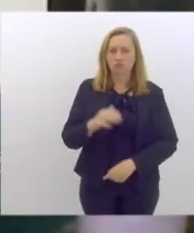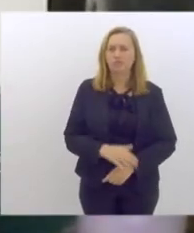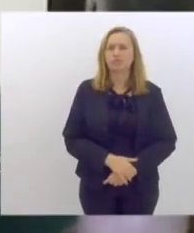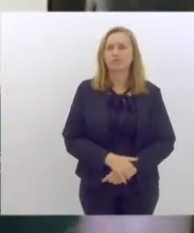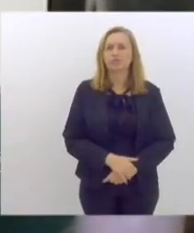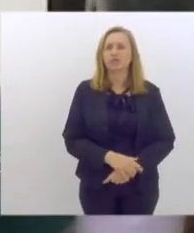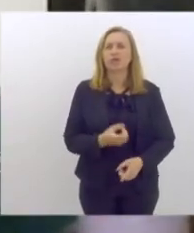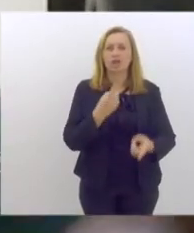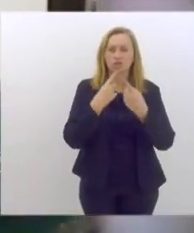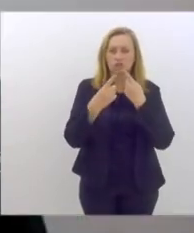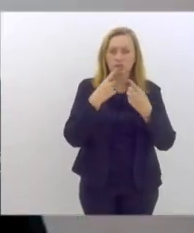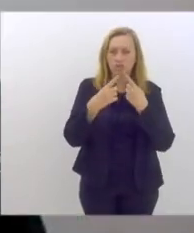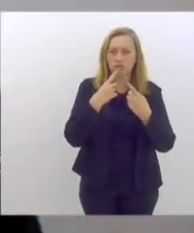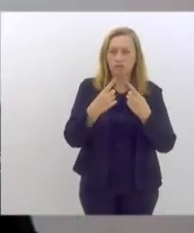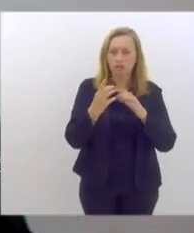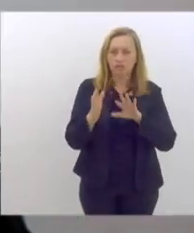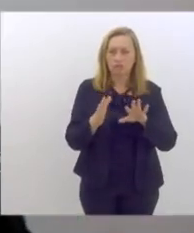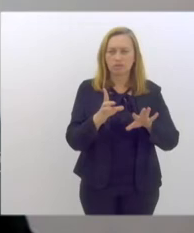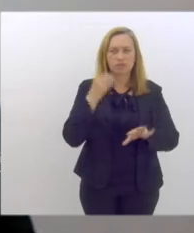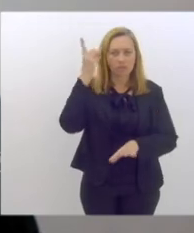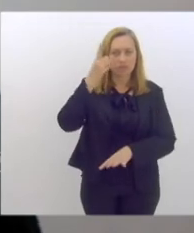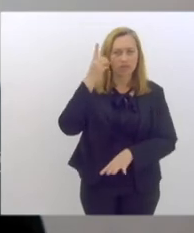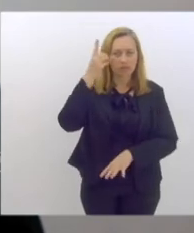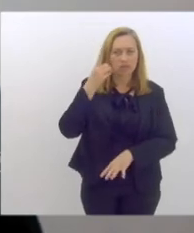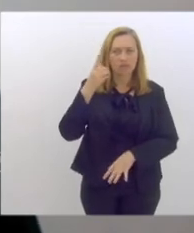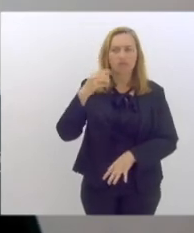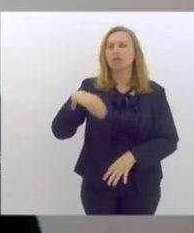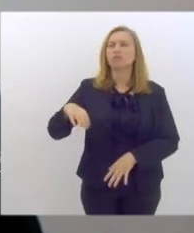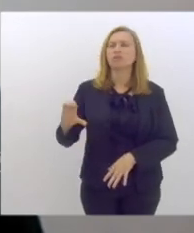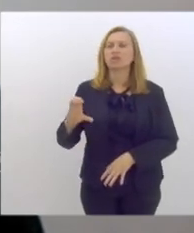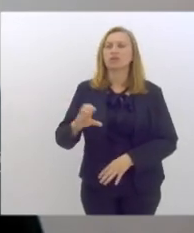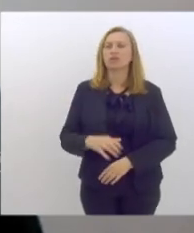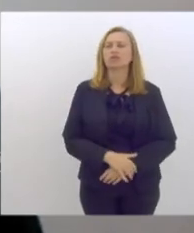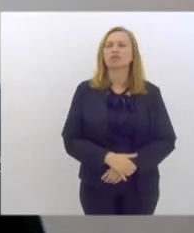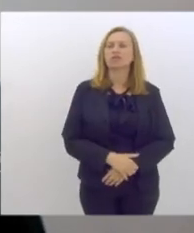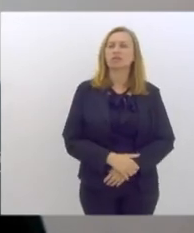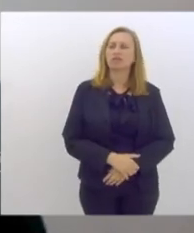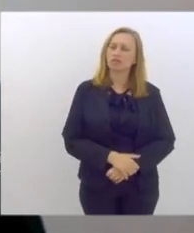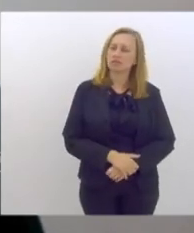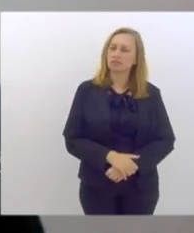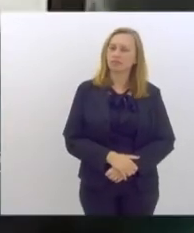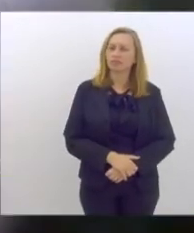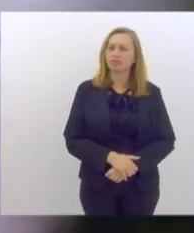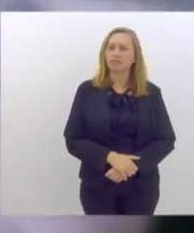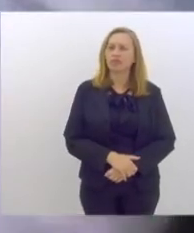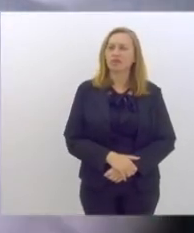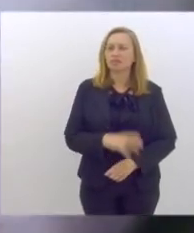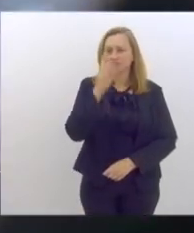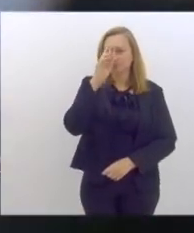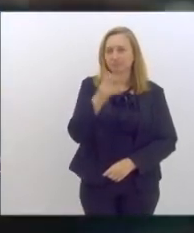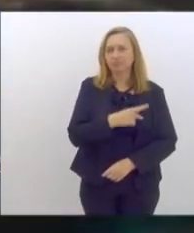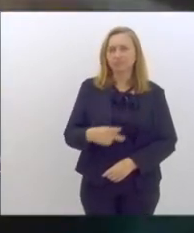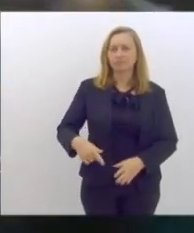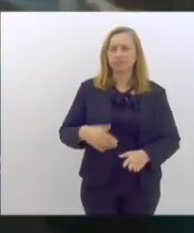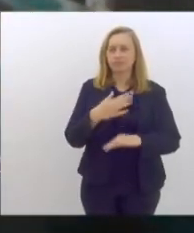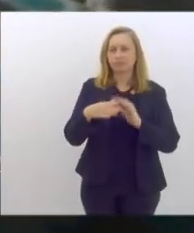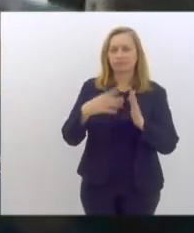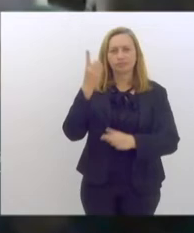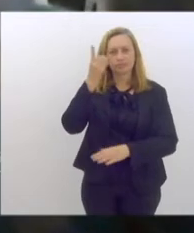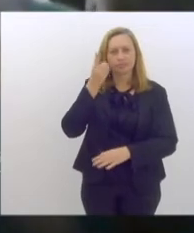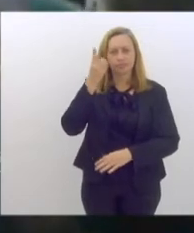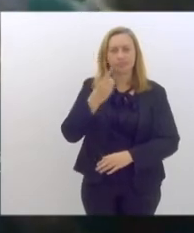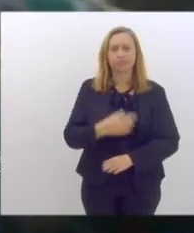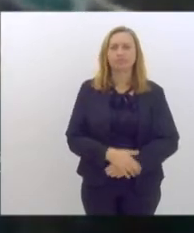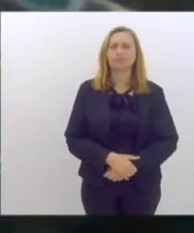em excursão para discutir Carlos Lang o presidente e Deputados